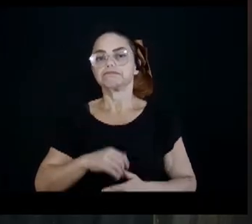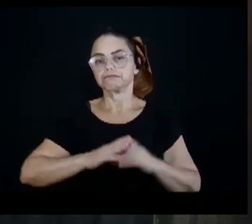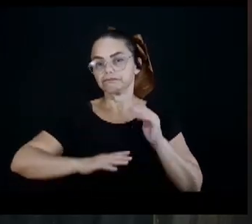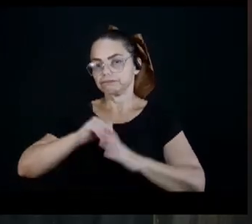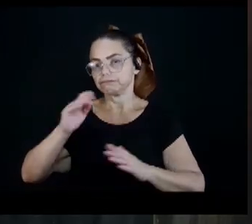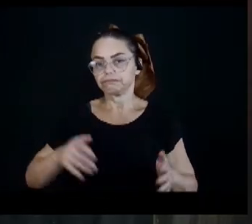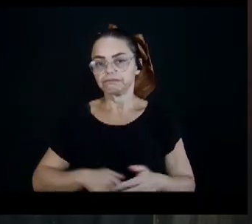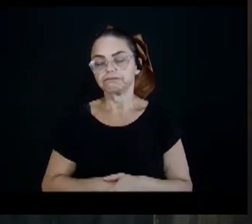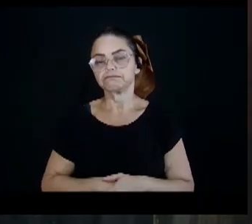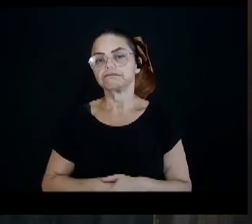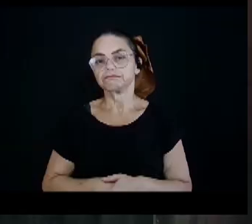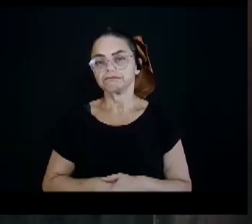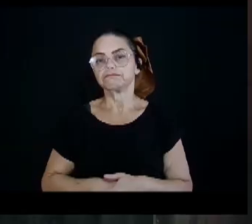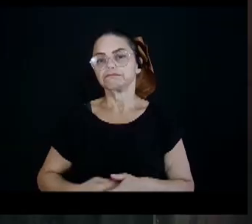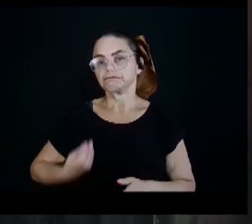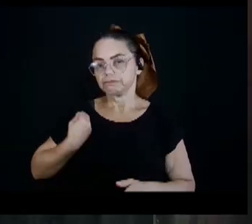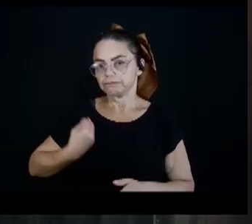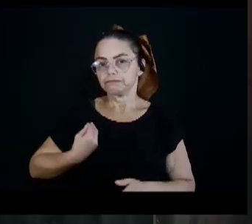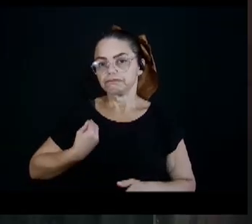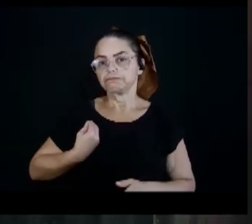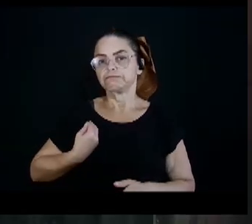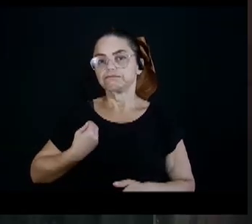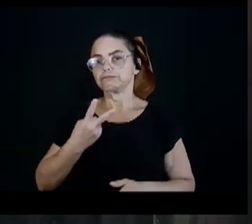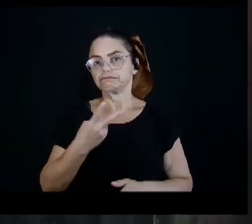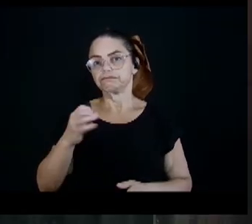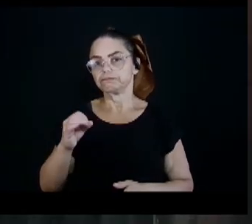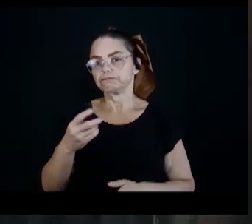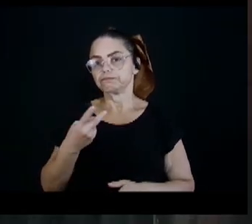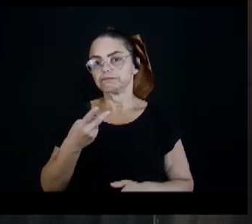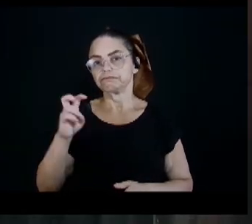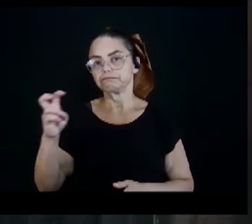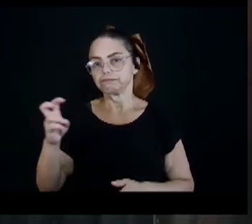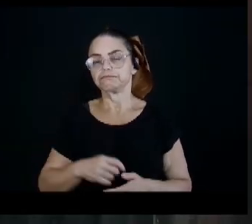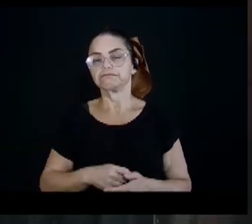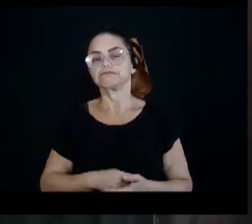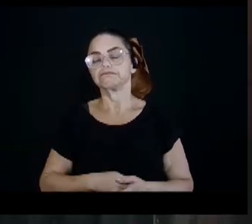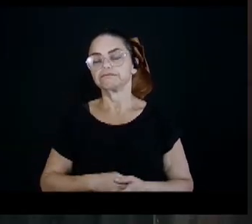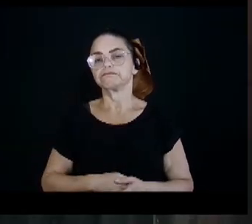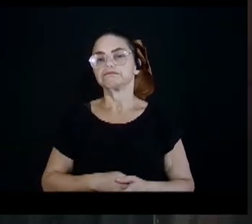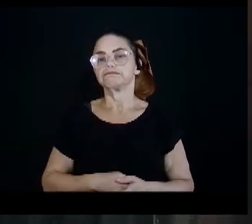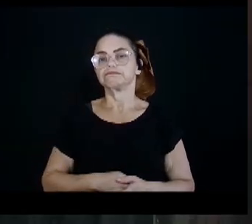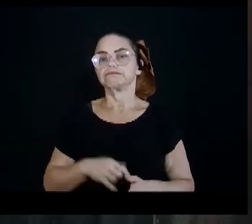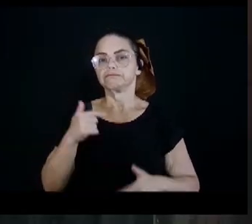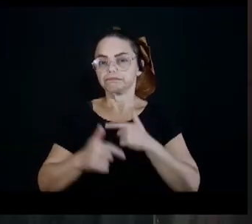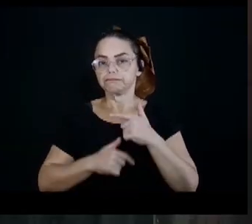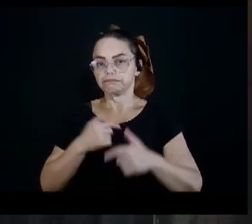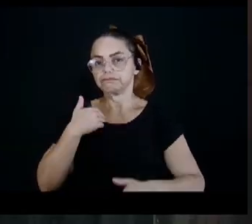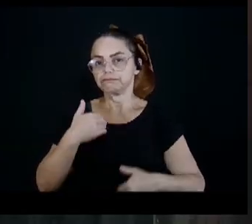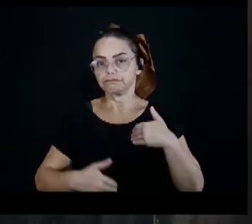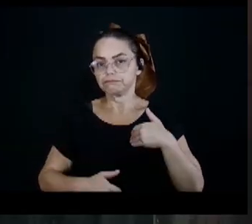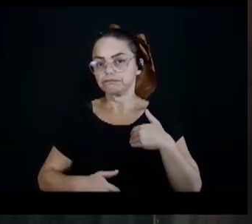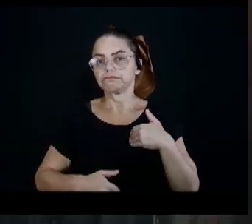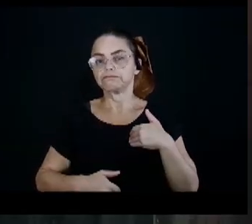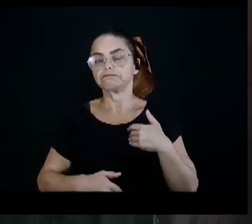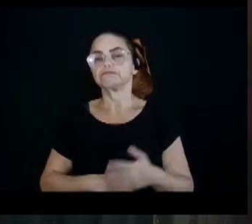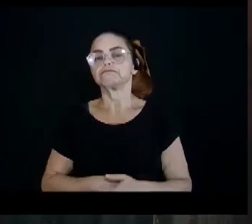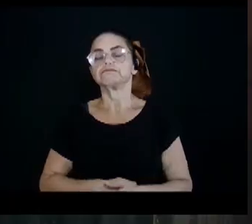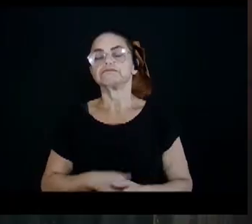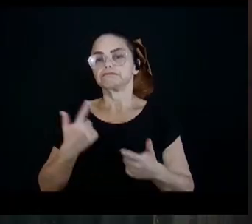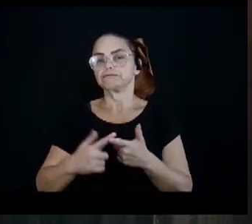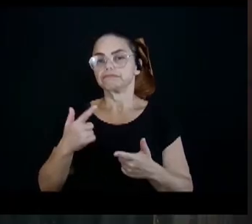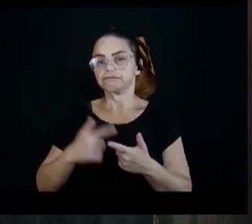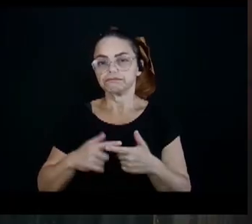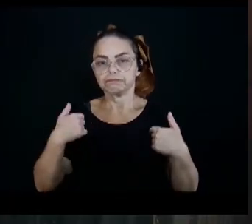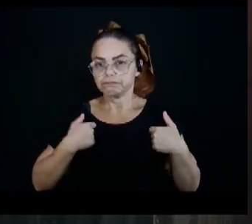uma vida útil de 25 dias, né? Agindo ainda no corpo. Então eu posso ir espaçando um pouco mais. Porque não vamos esquecer, o